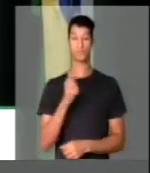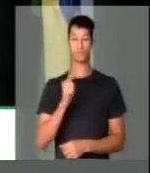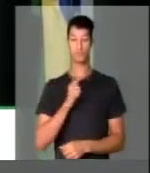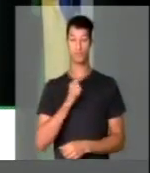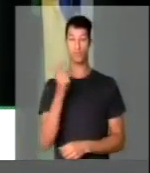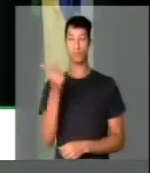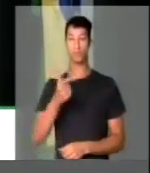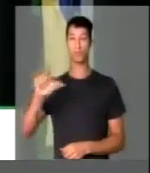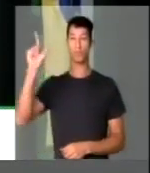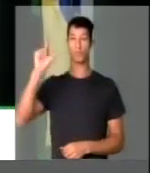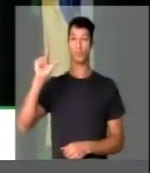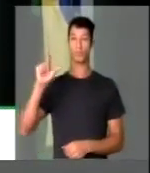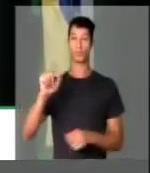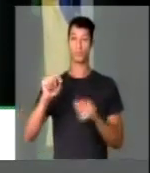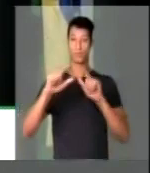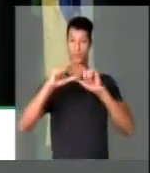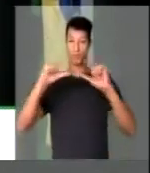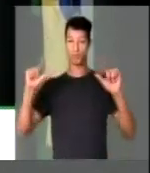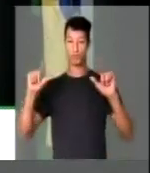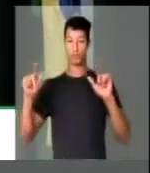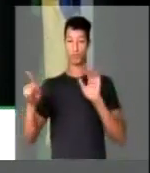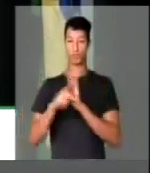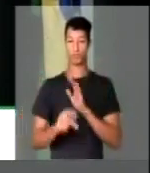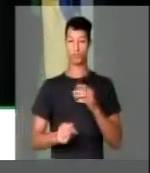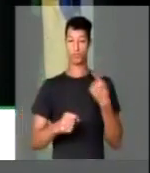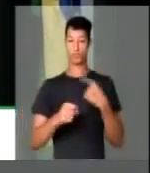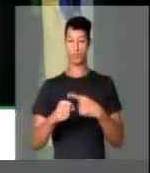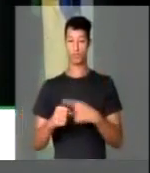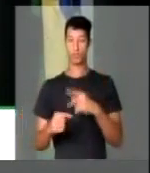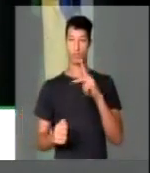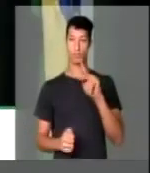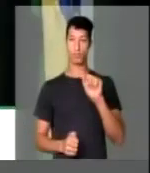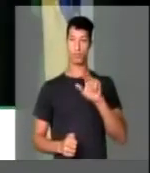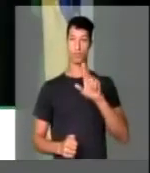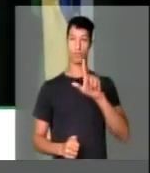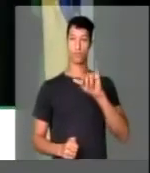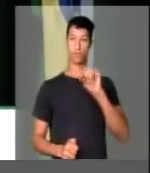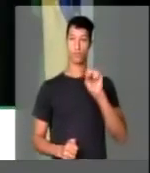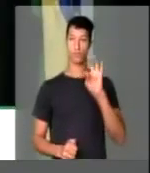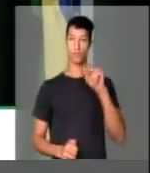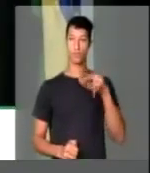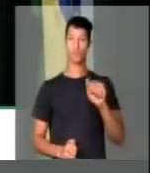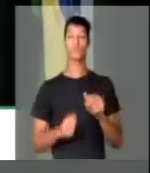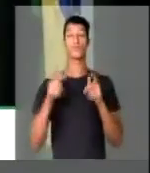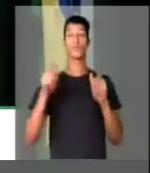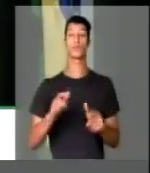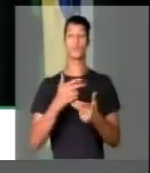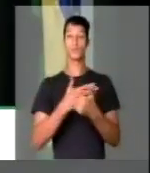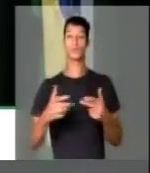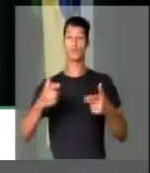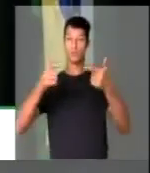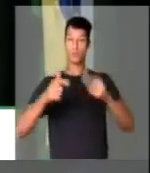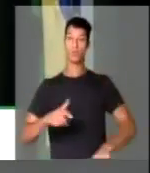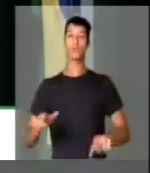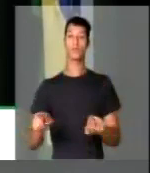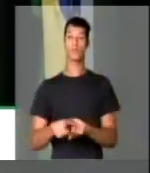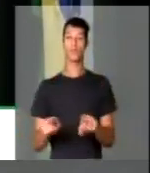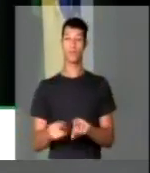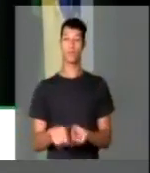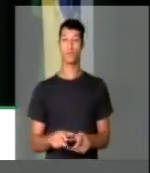temos o outro trecho, na cidade de Paulistana, onde a coisa se repete também.